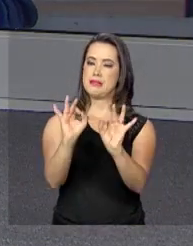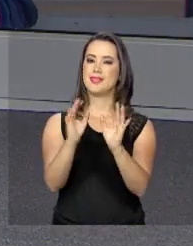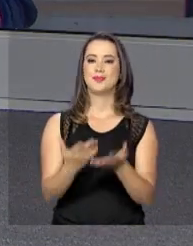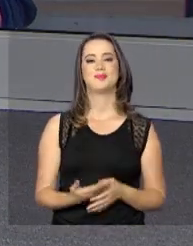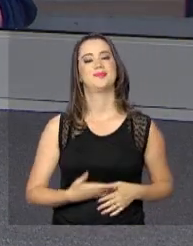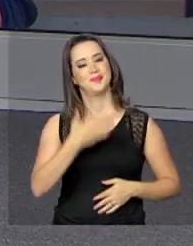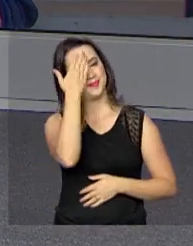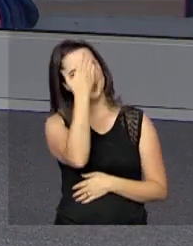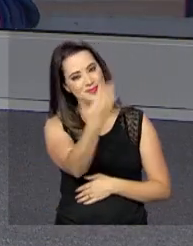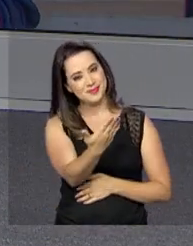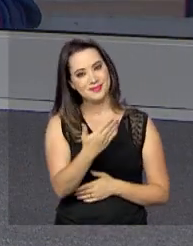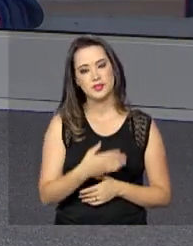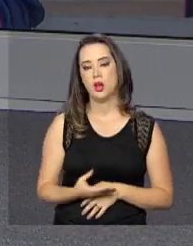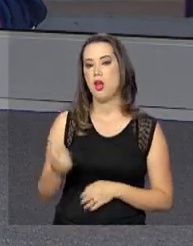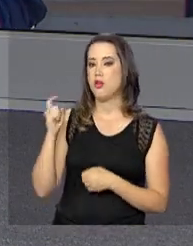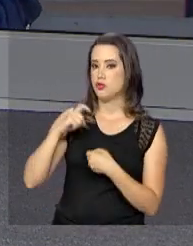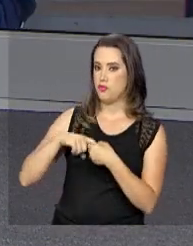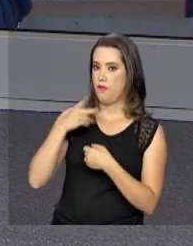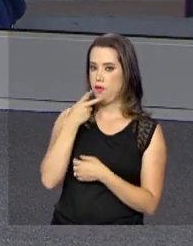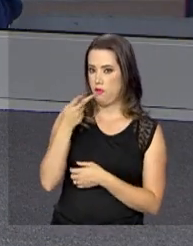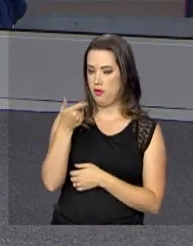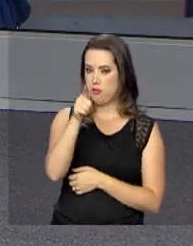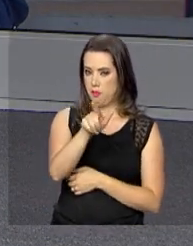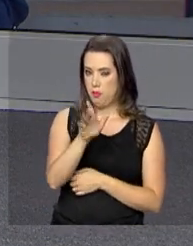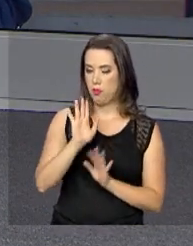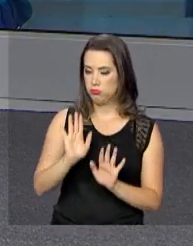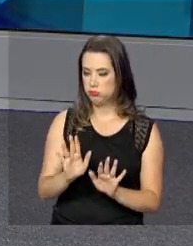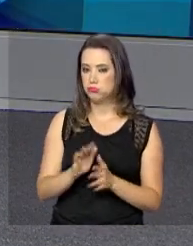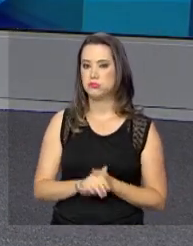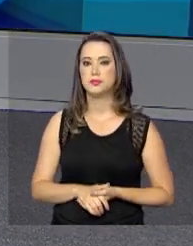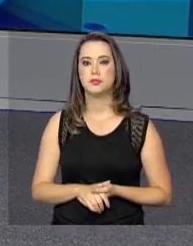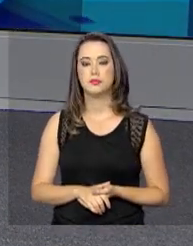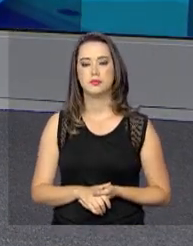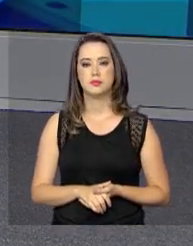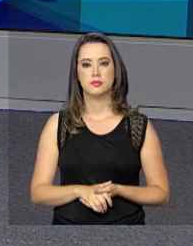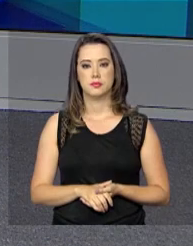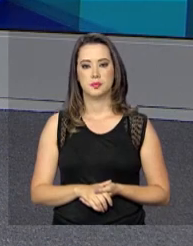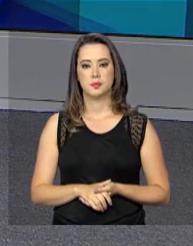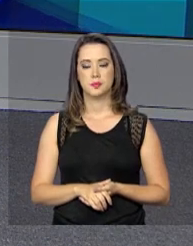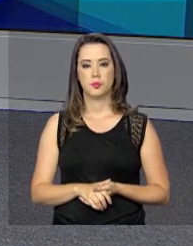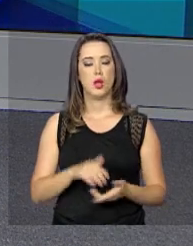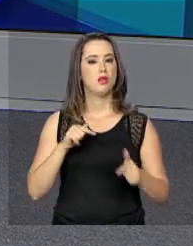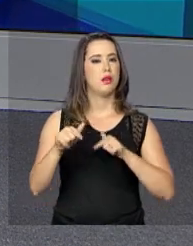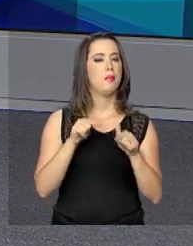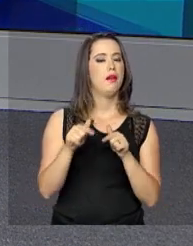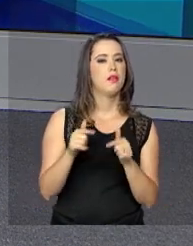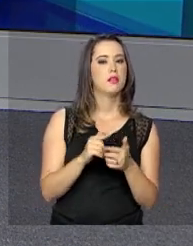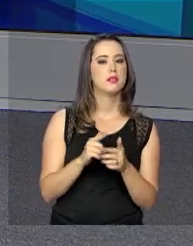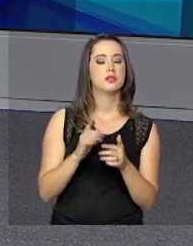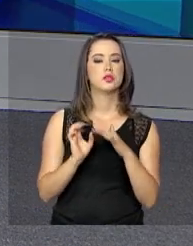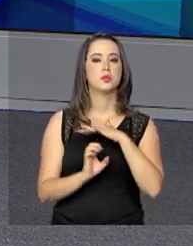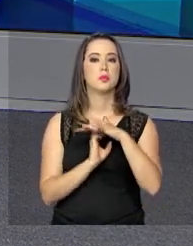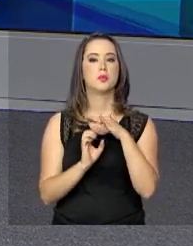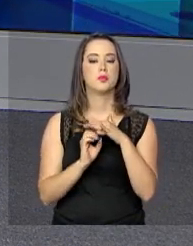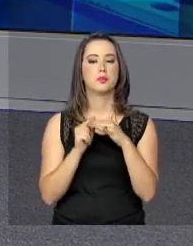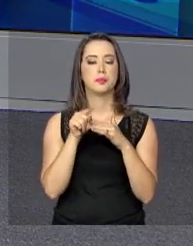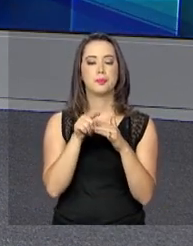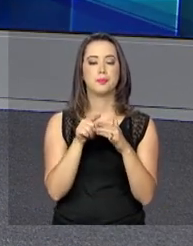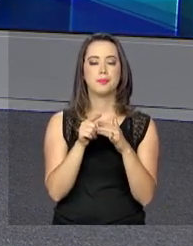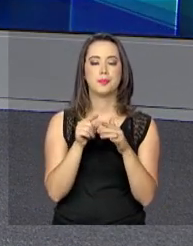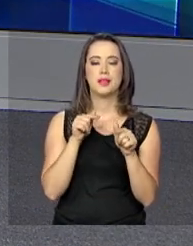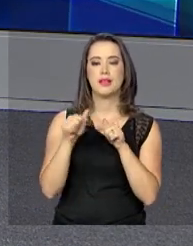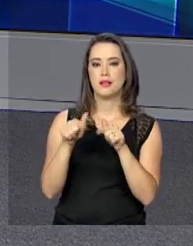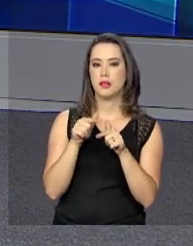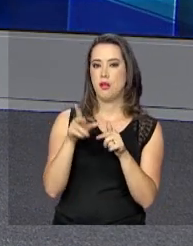obrigado pelas informações a gente volta a falar mais tarde e já que o tema emprego nós vamos falar de um direito do trabalhador o